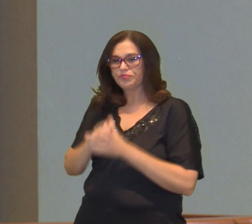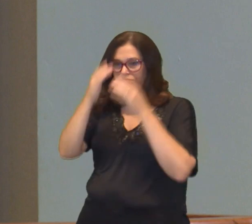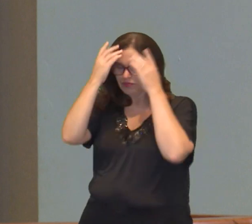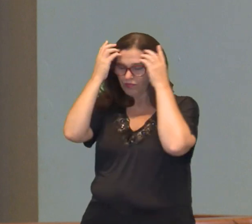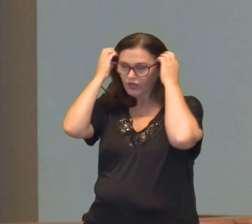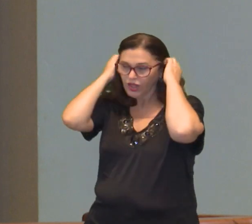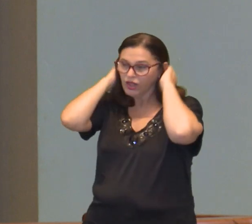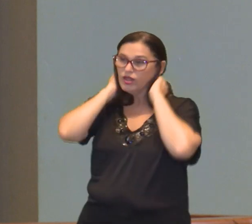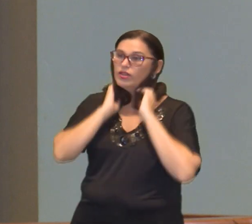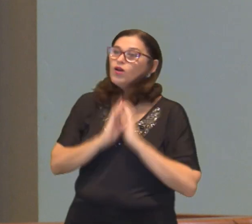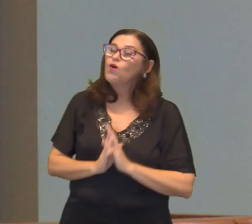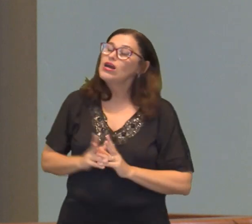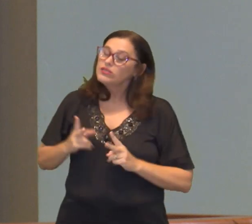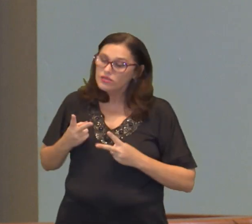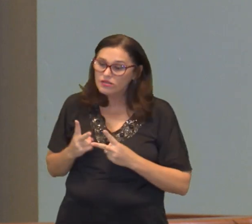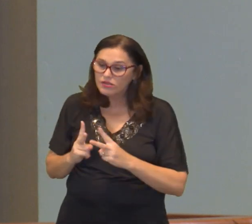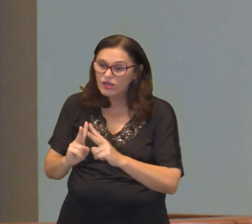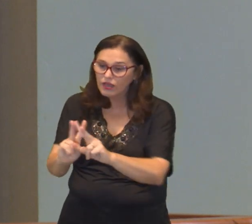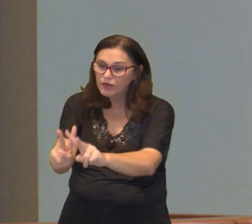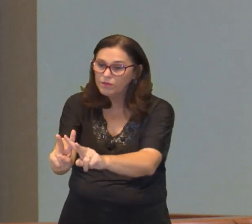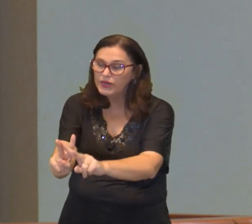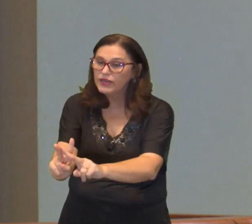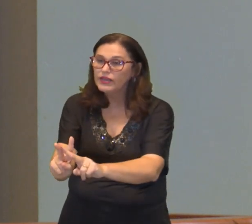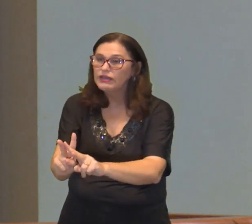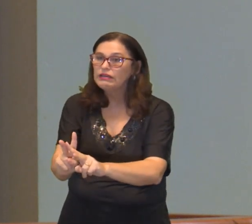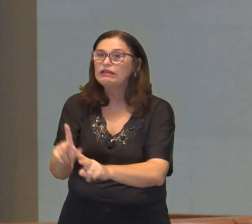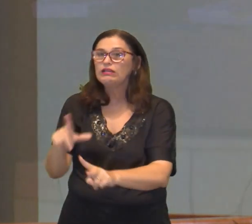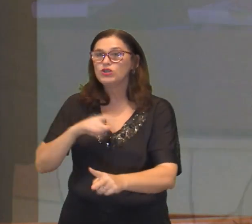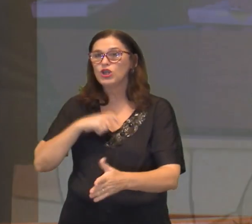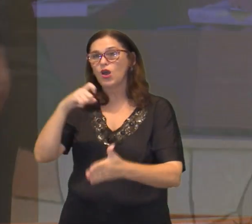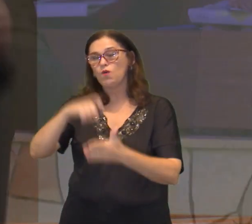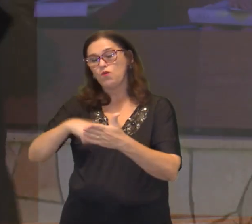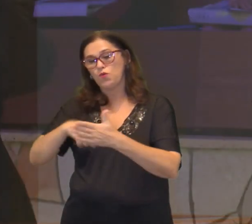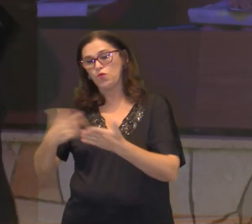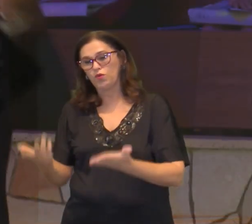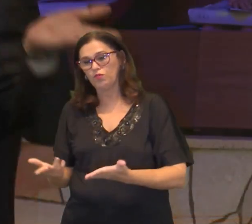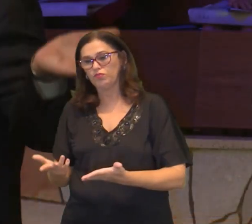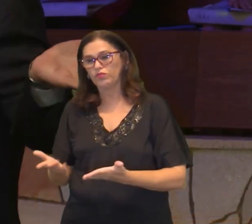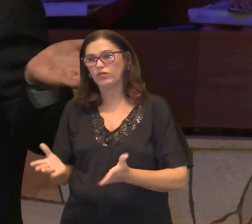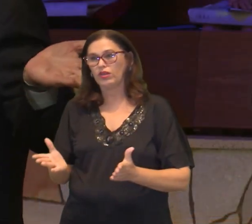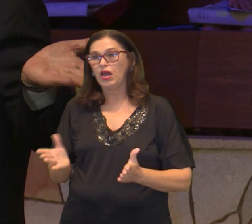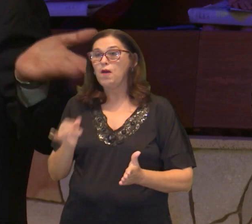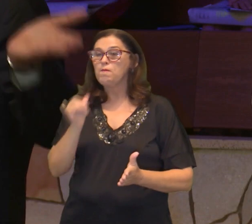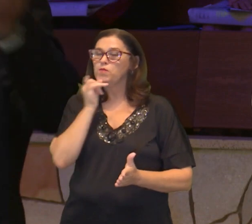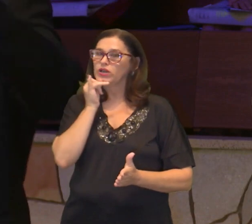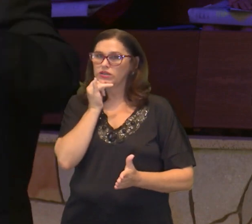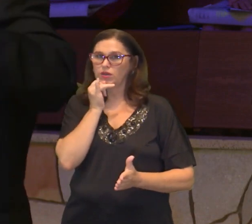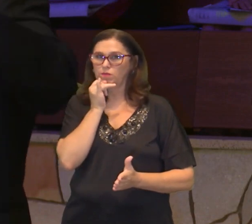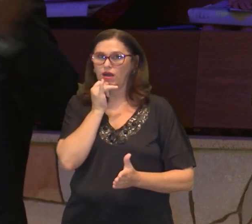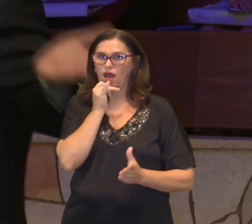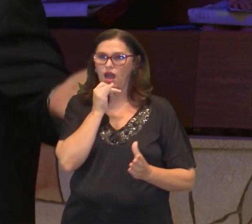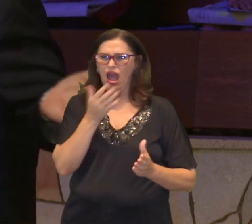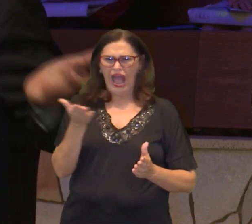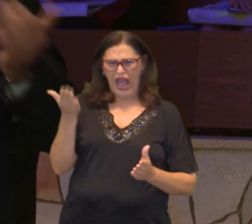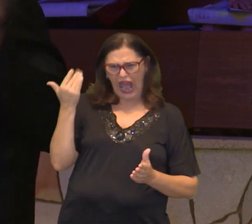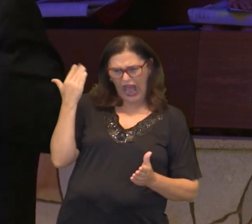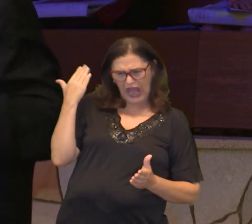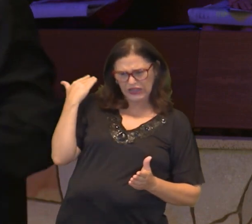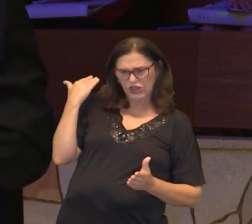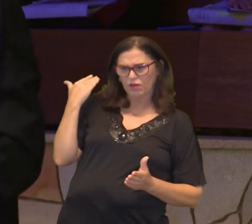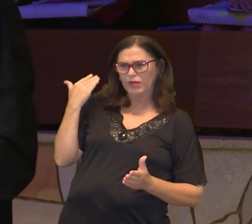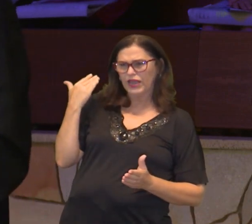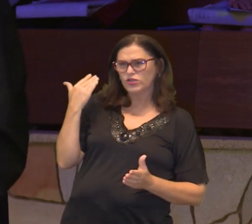sempre existiu. Eles não criam na existência de anjos, nem na